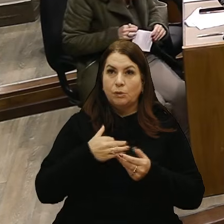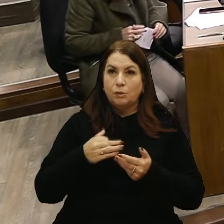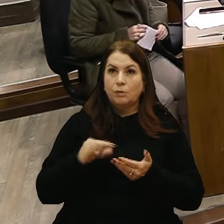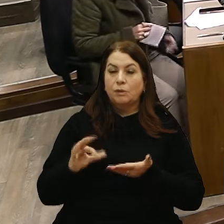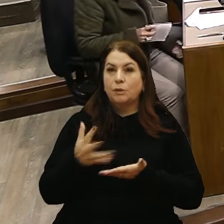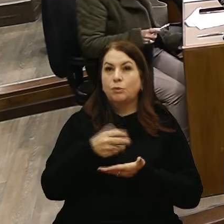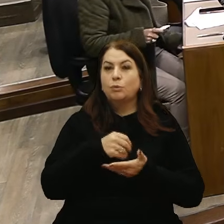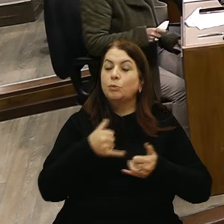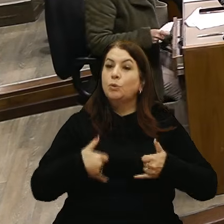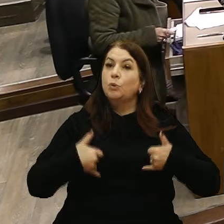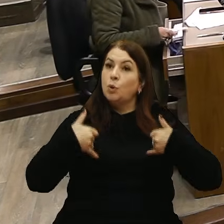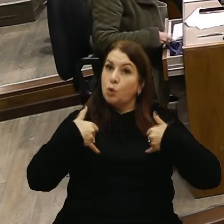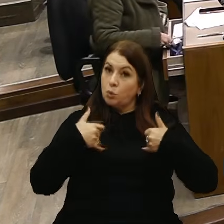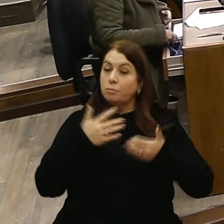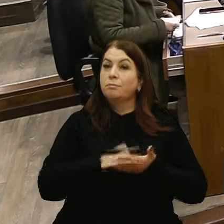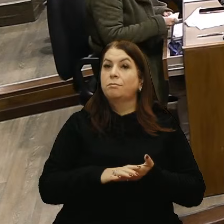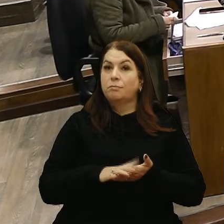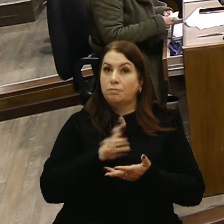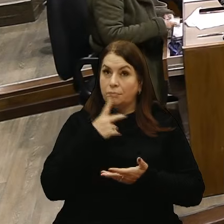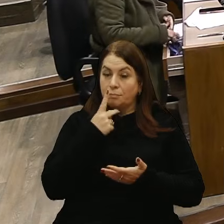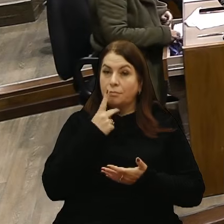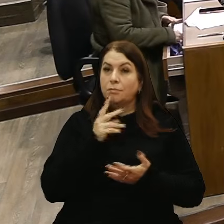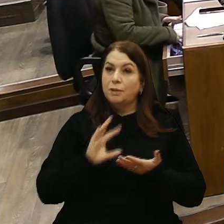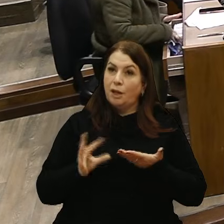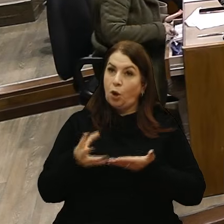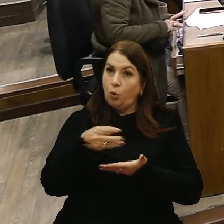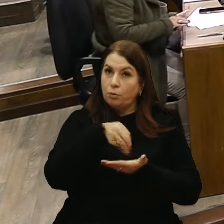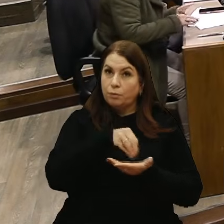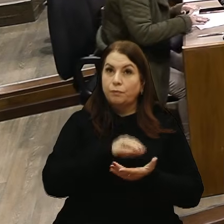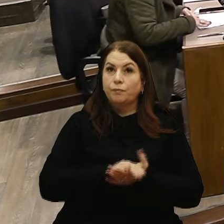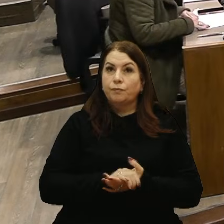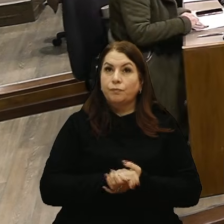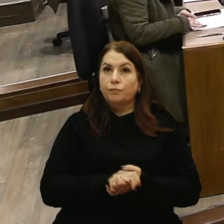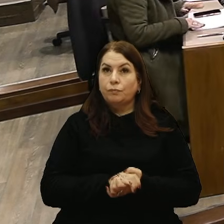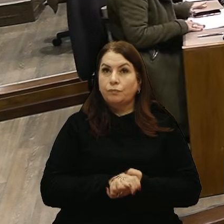muito orgulho de dizer que a Codeca